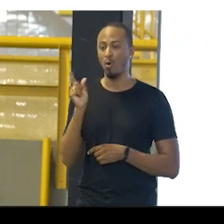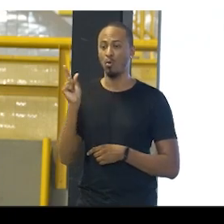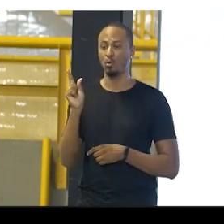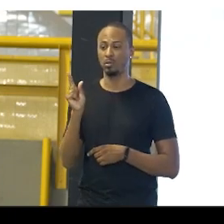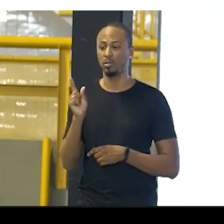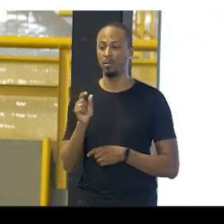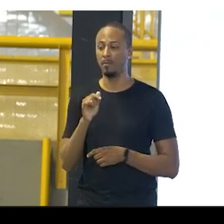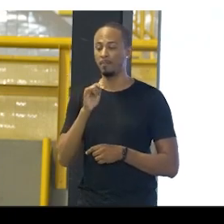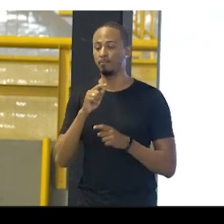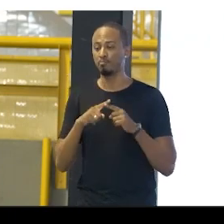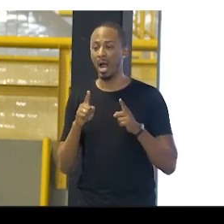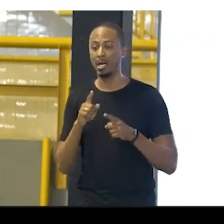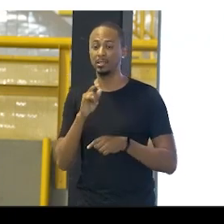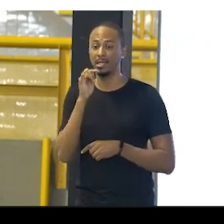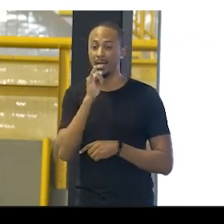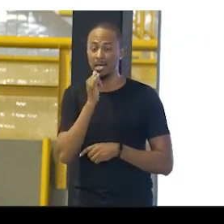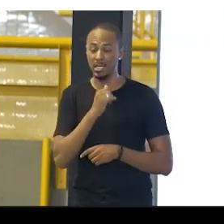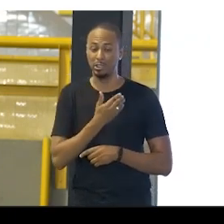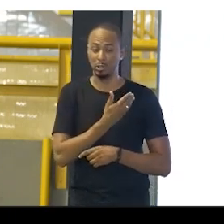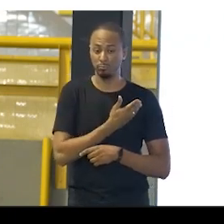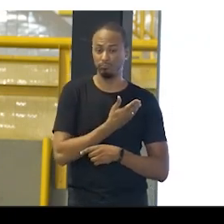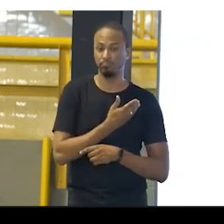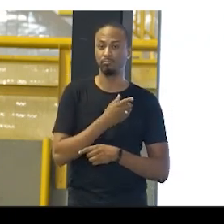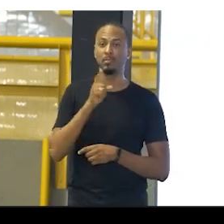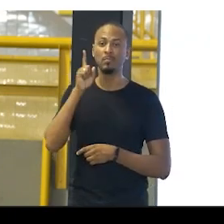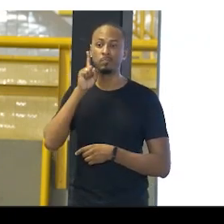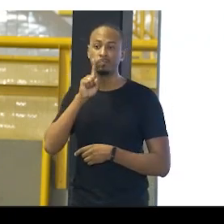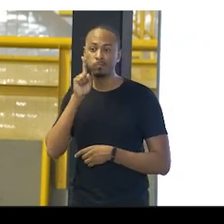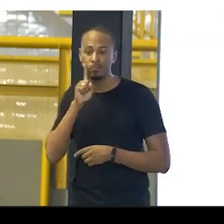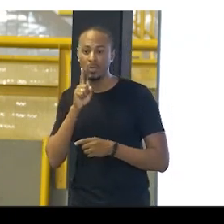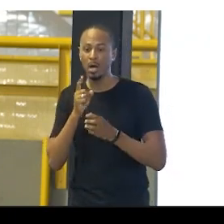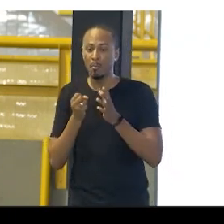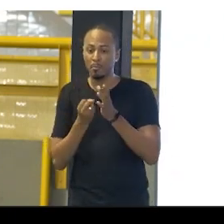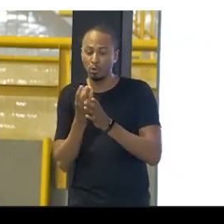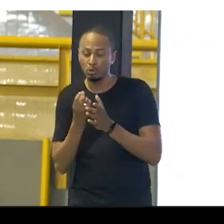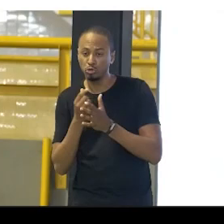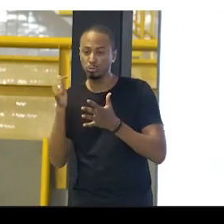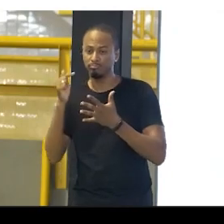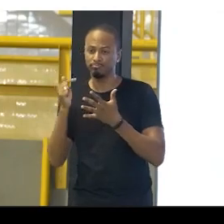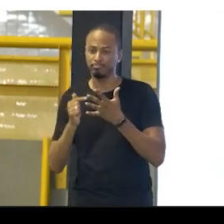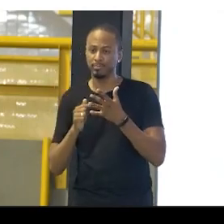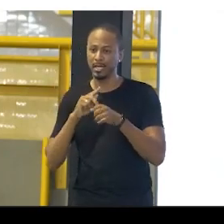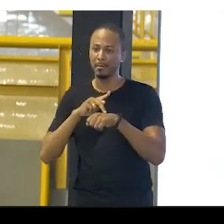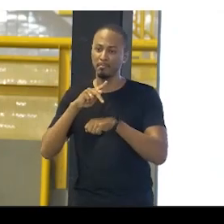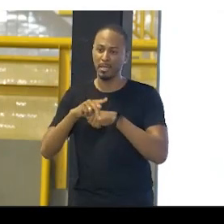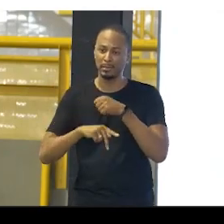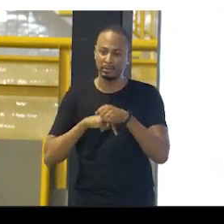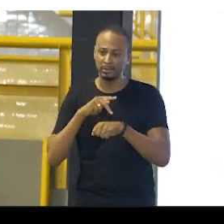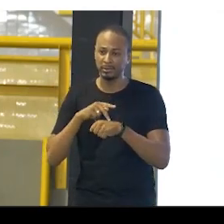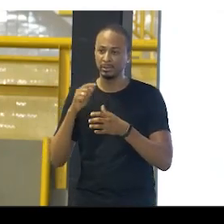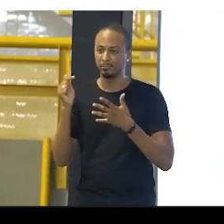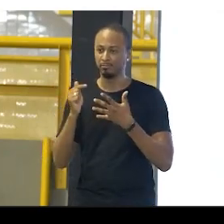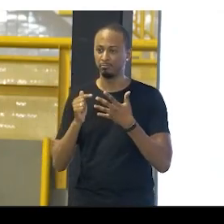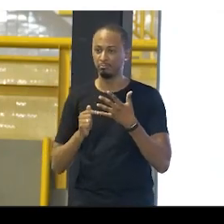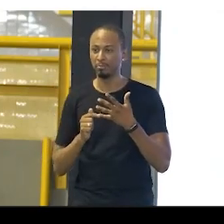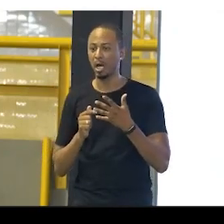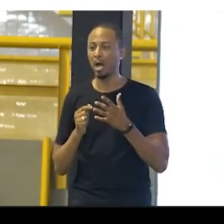Unidos produzem, a Europa produz, o Japão produzia, a China tem usinas nucleares, aqui tem 3 usinas nucleares.